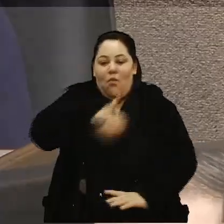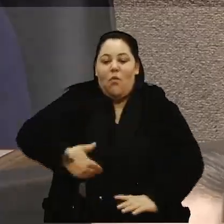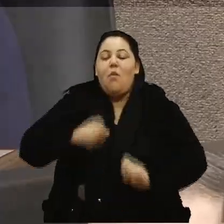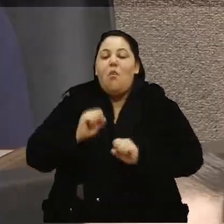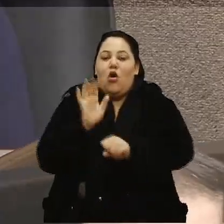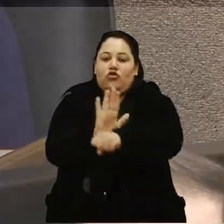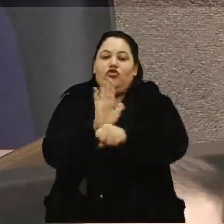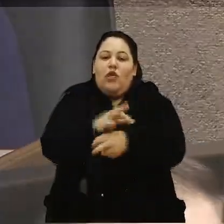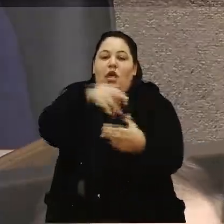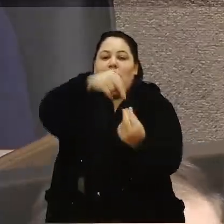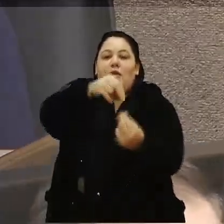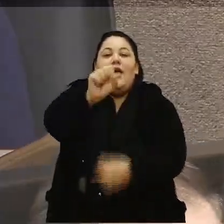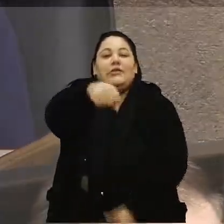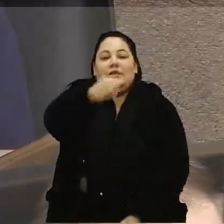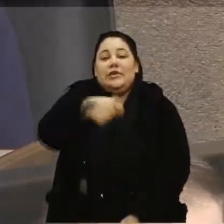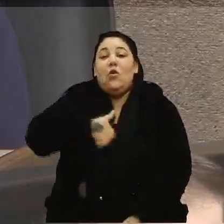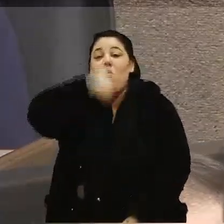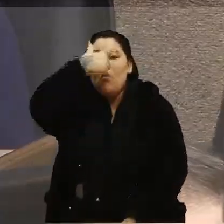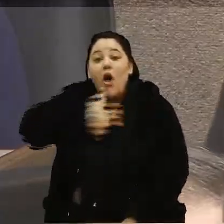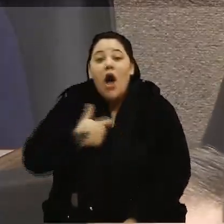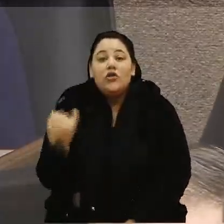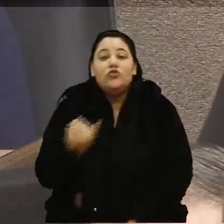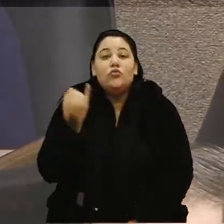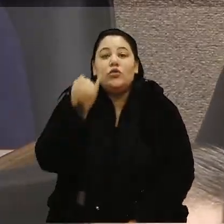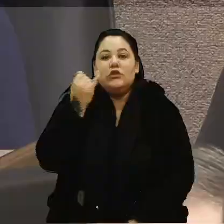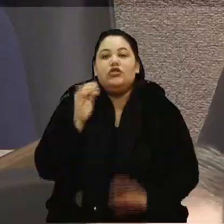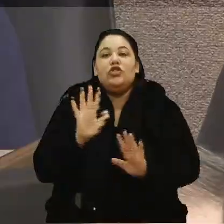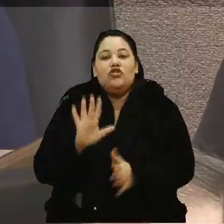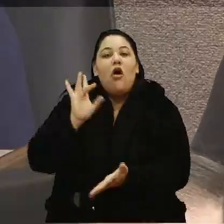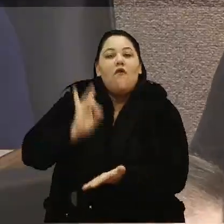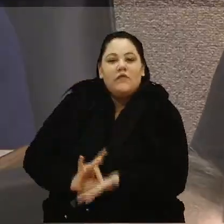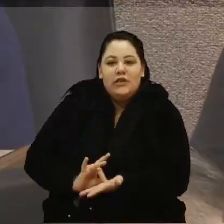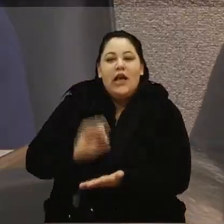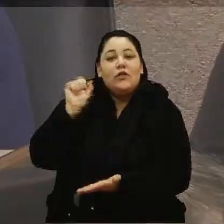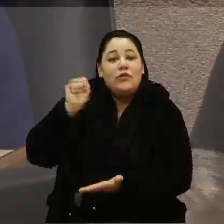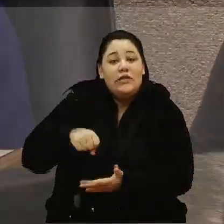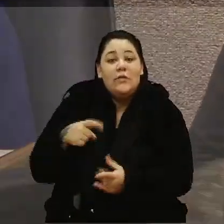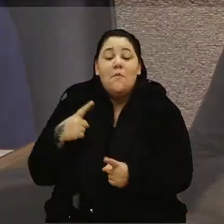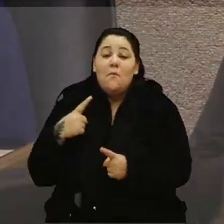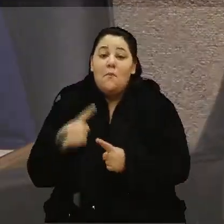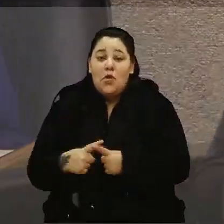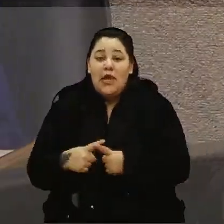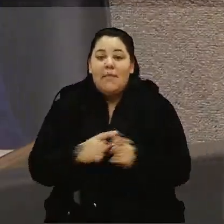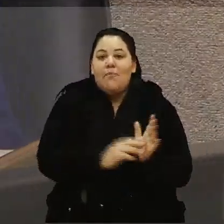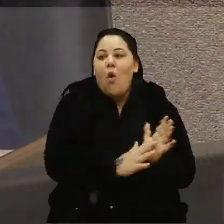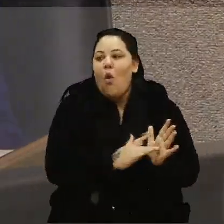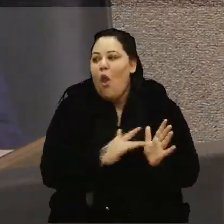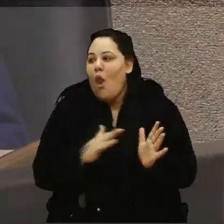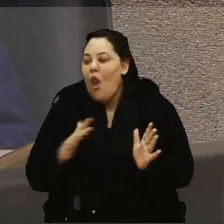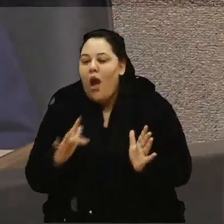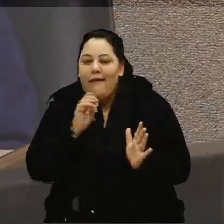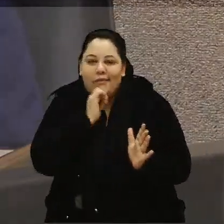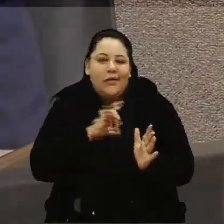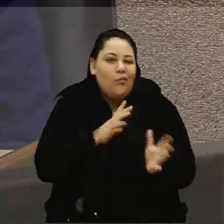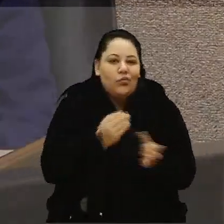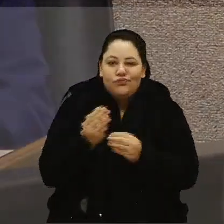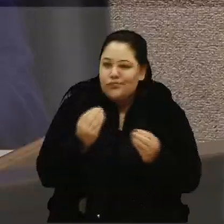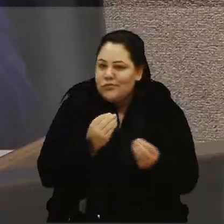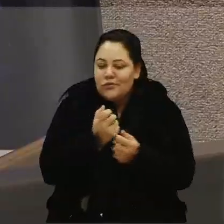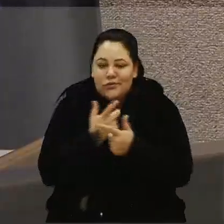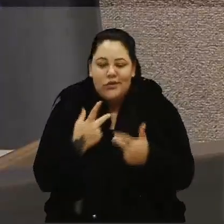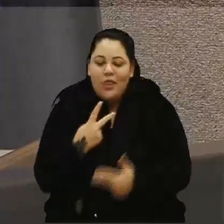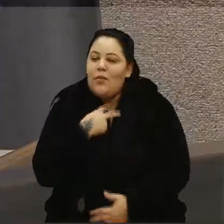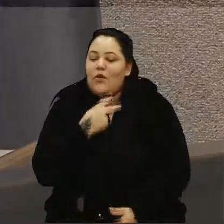as reciclagens. Então, eu acho importante deixar registrado isso, porque no decorrer tem muitas coisas e não se pode